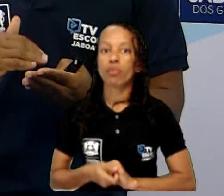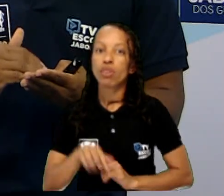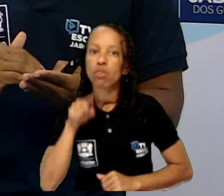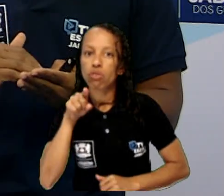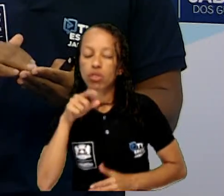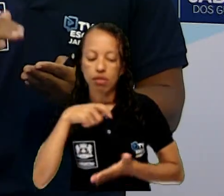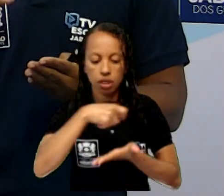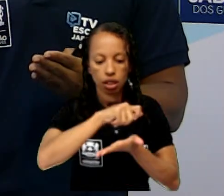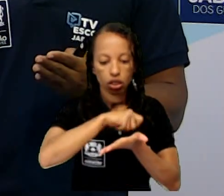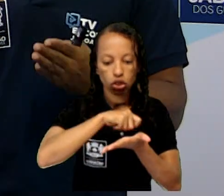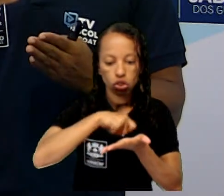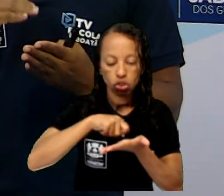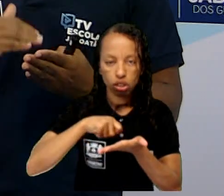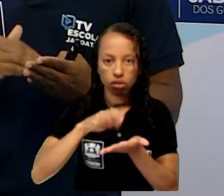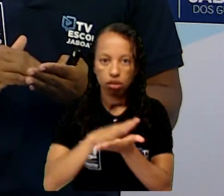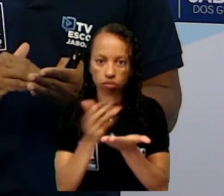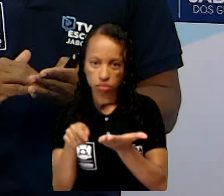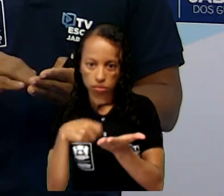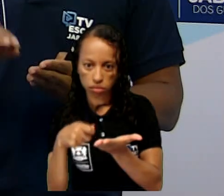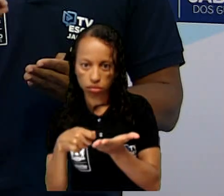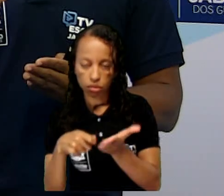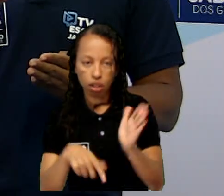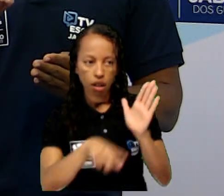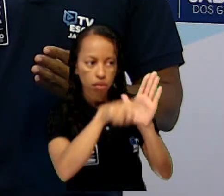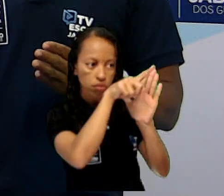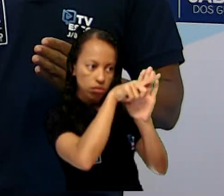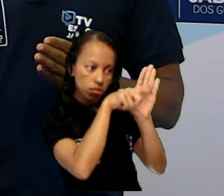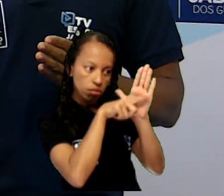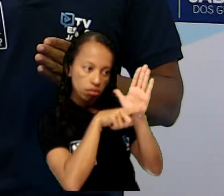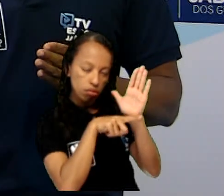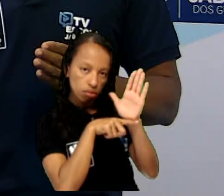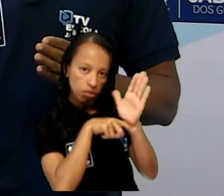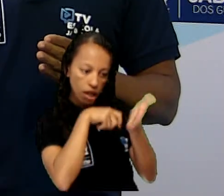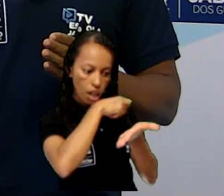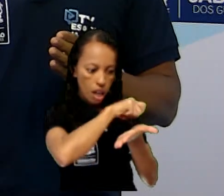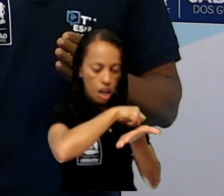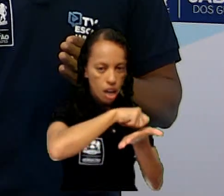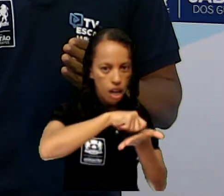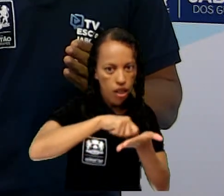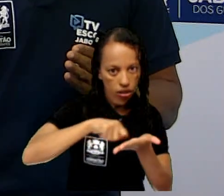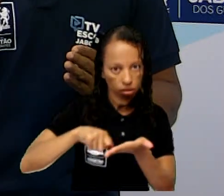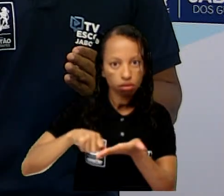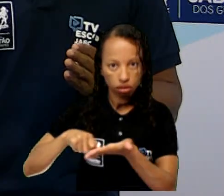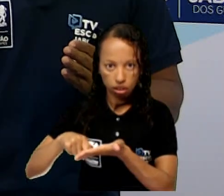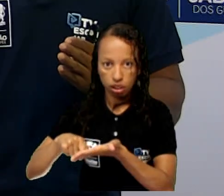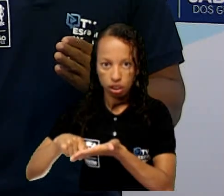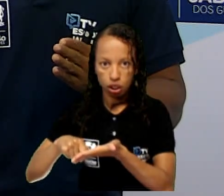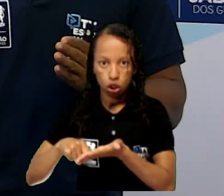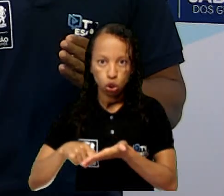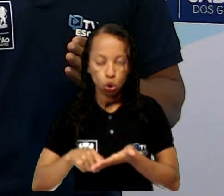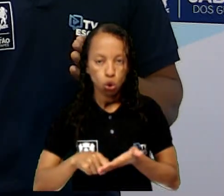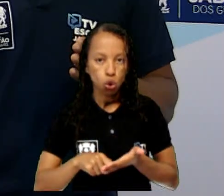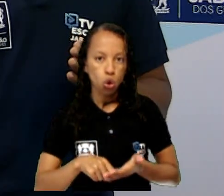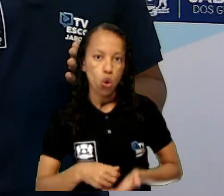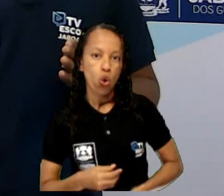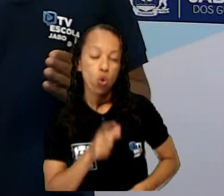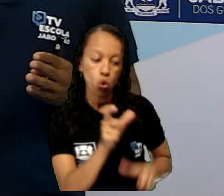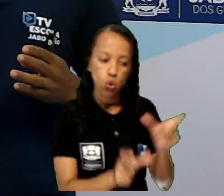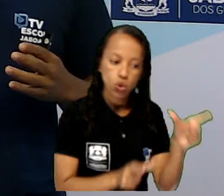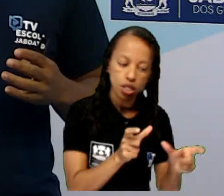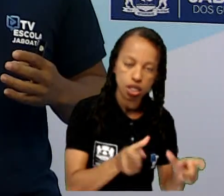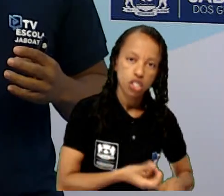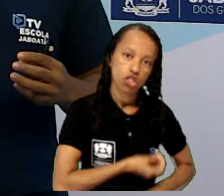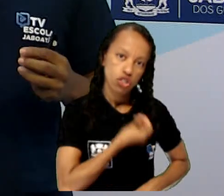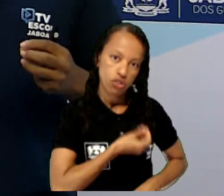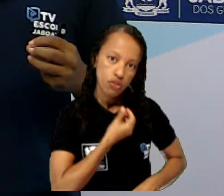no caderno uma lista anotando todos eles. Componentes bióticos, componentes